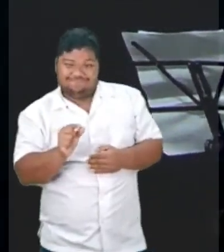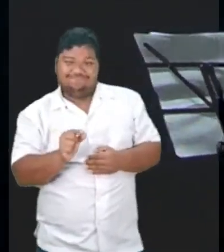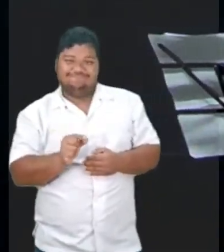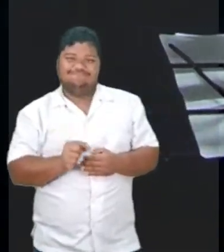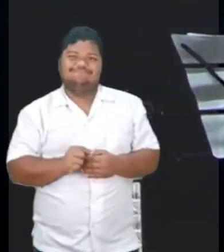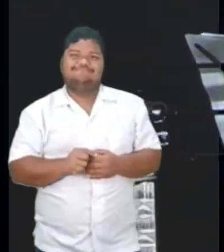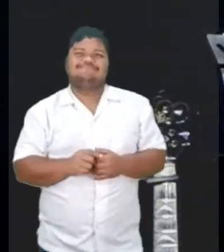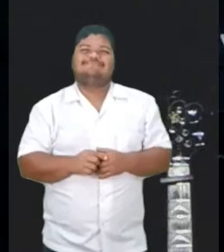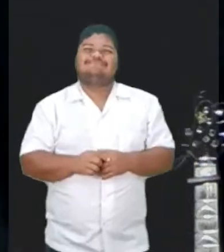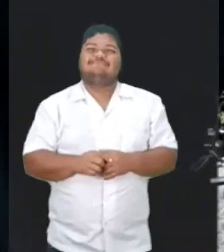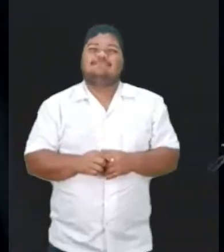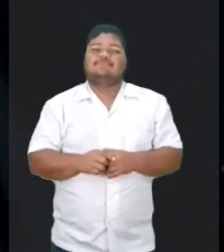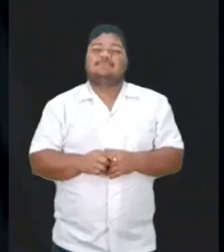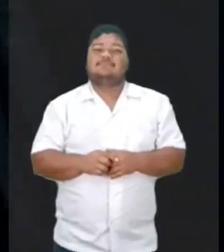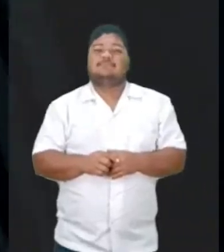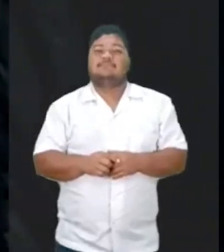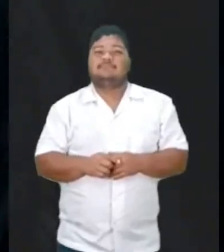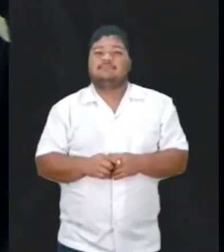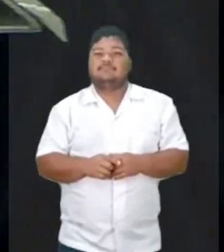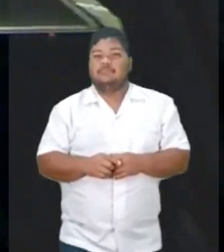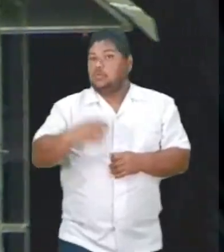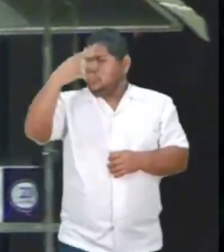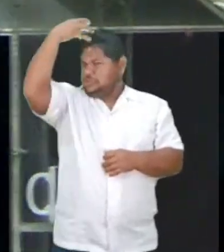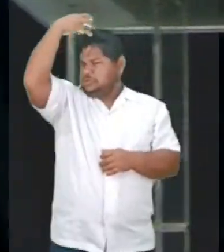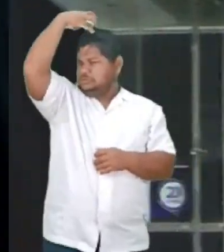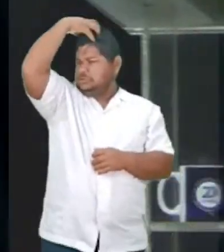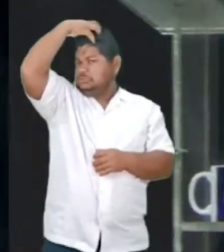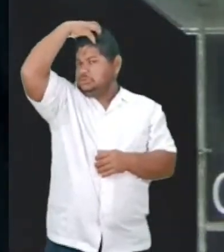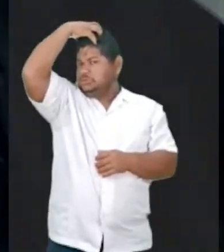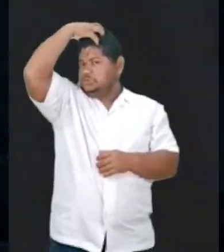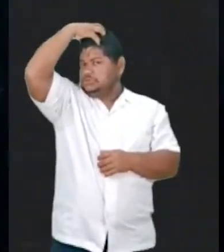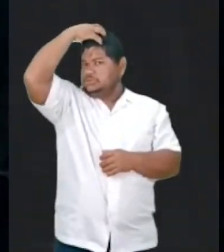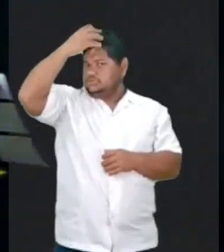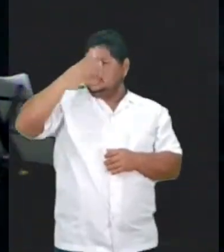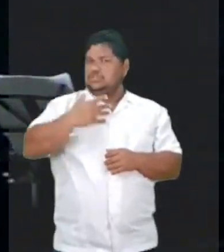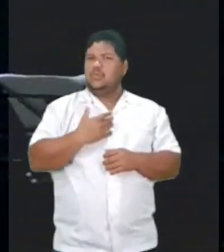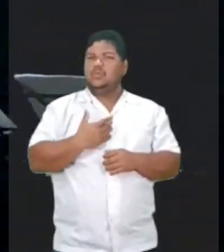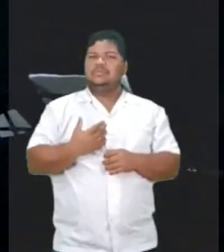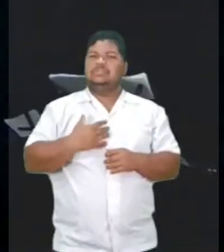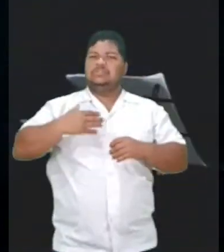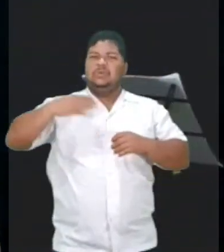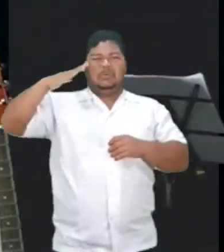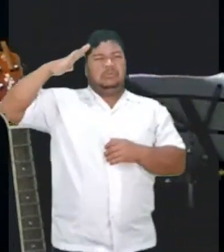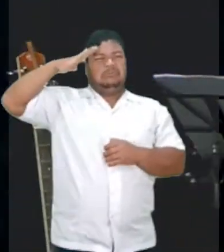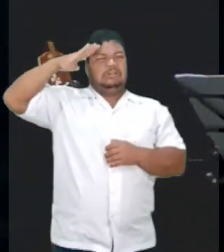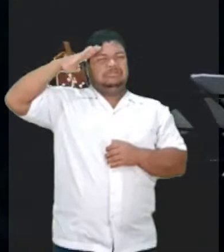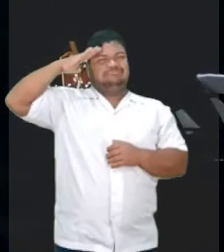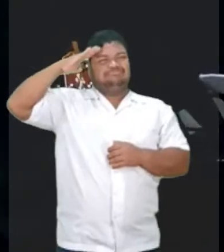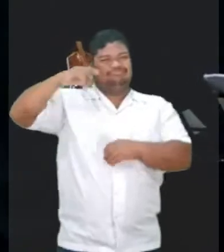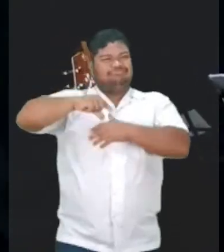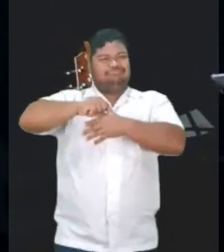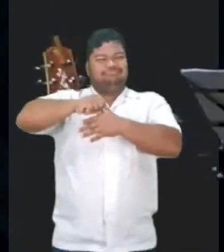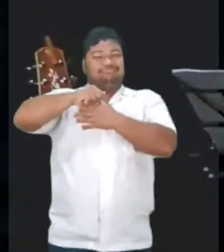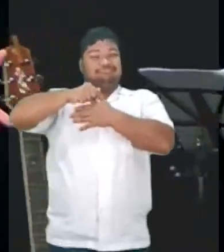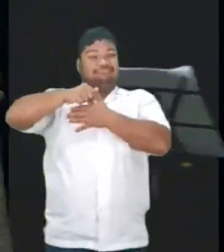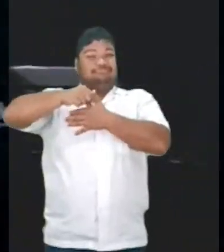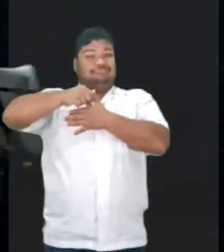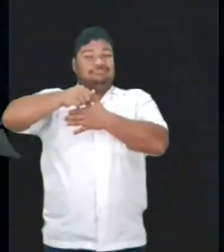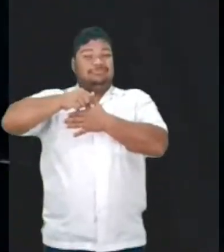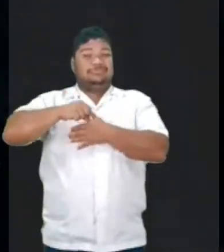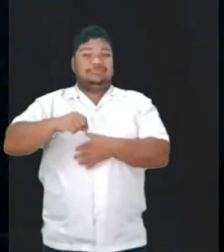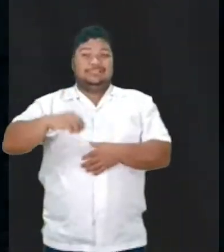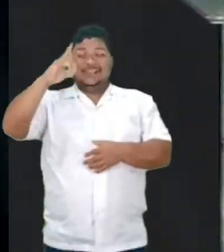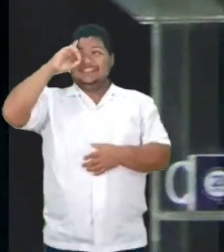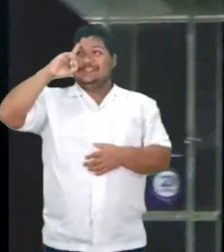inofensivos. Os príncipes são os que governam, os que lideram. Diante